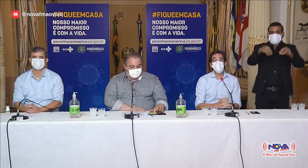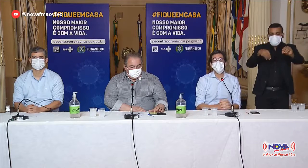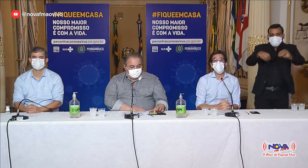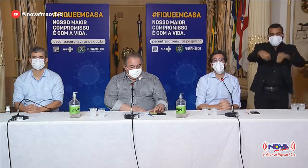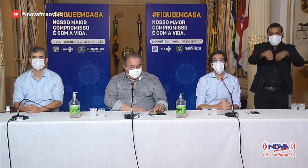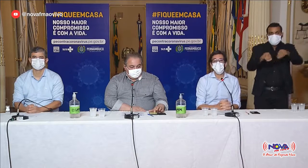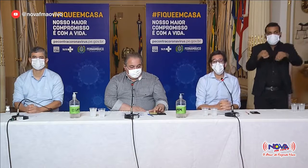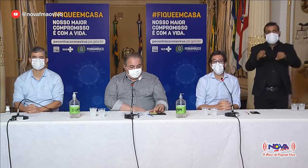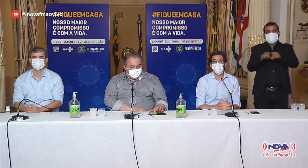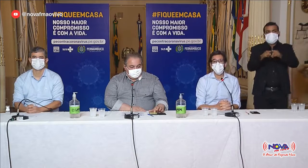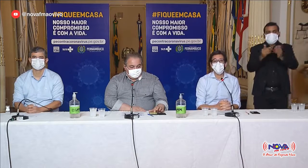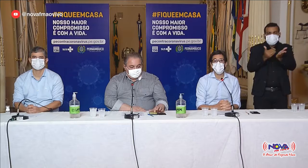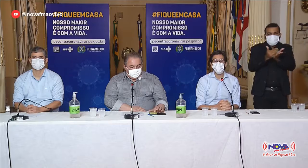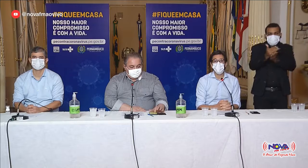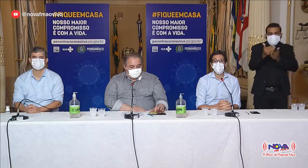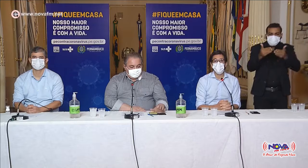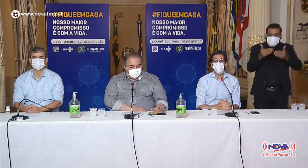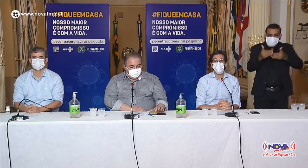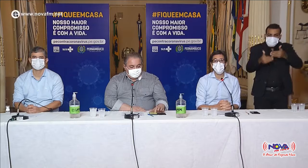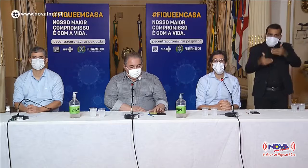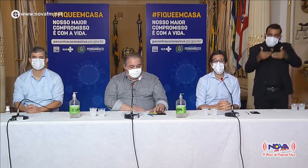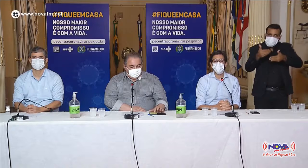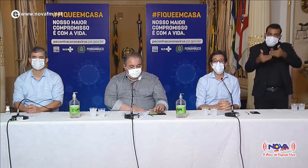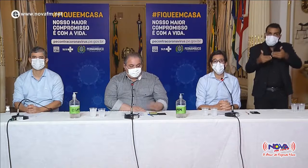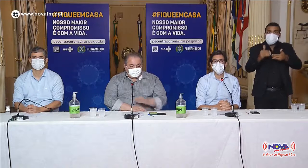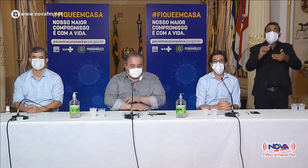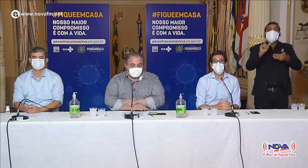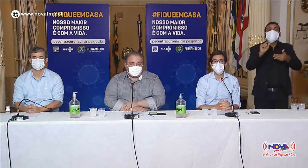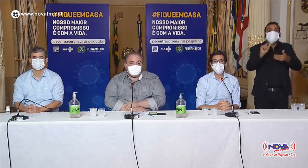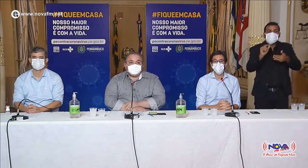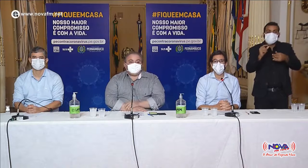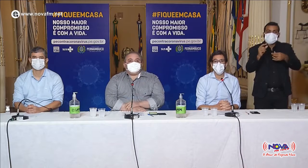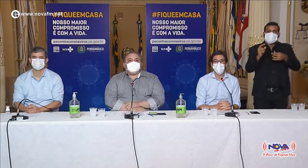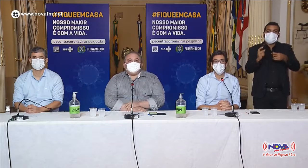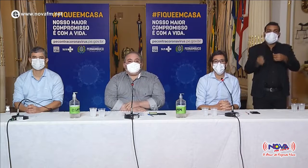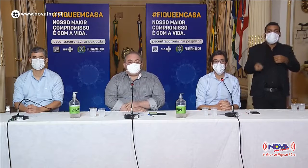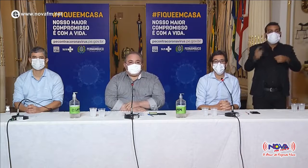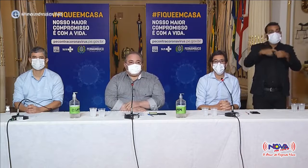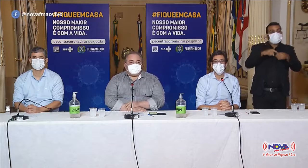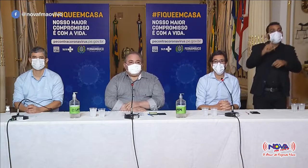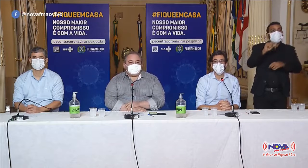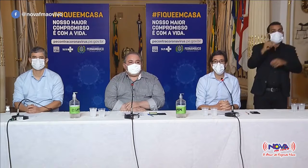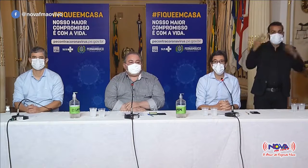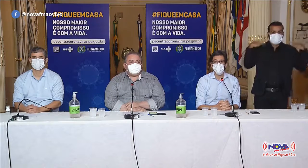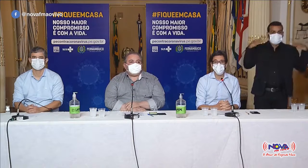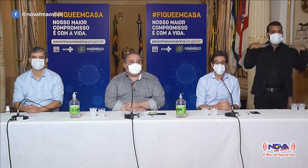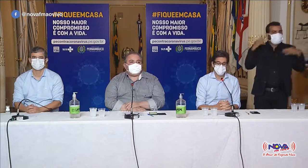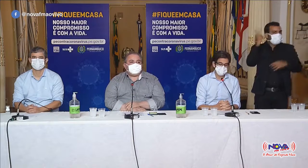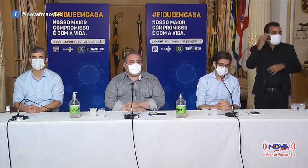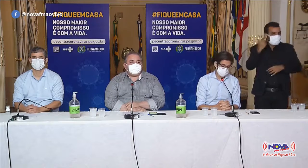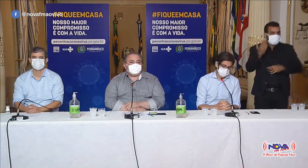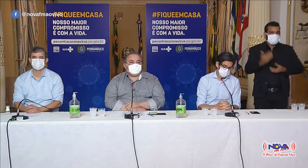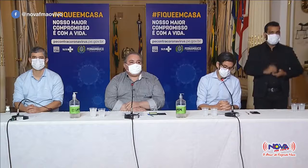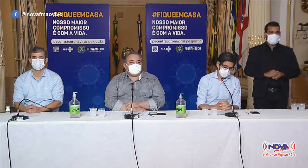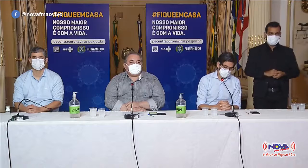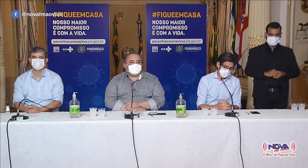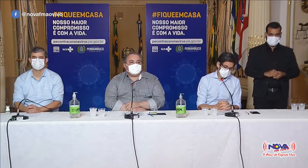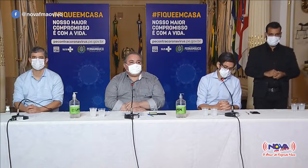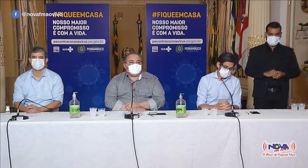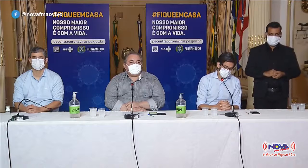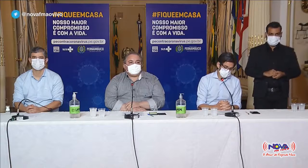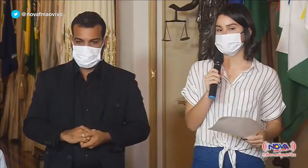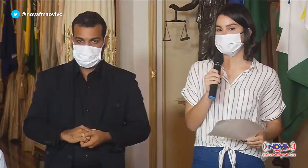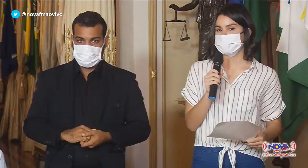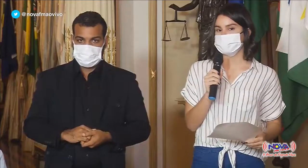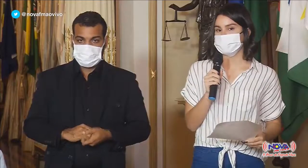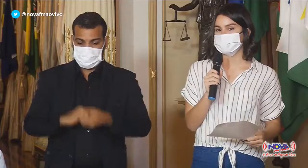gradual e da volta da atração do setor turístico aqui para Pernambuco. Isse Falcão,